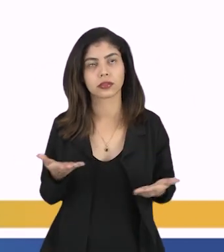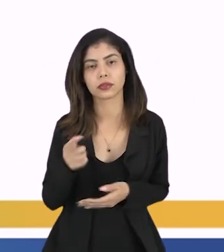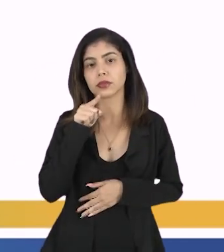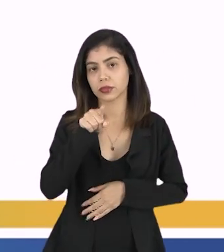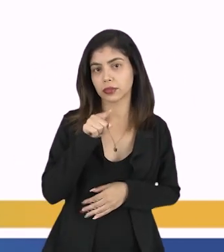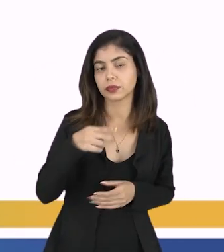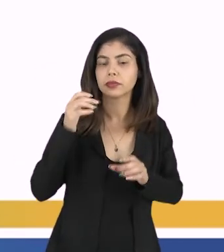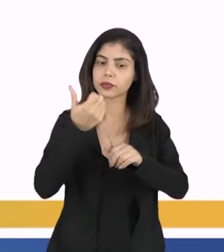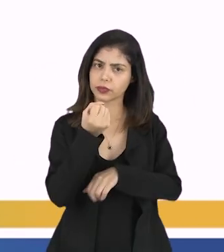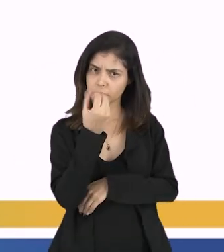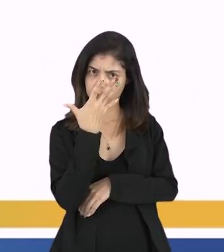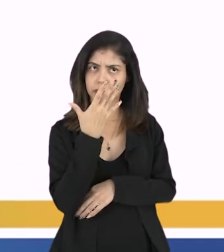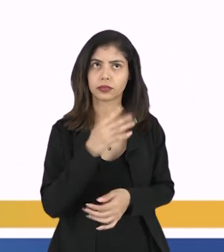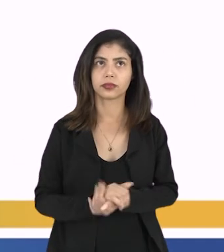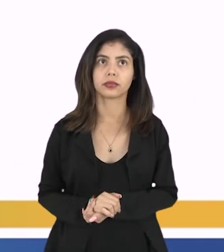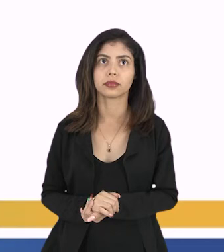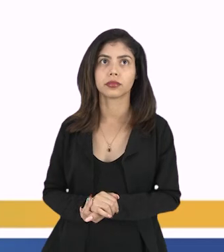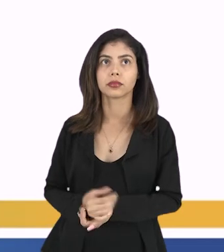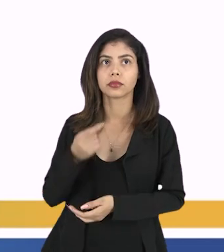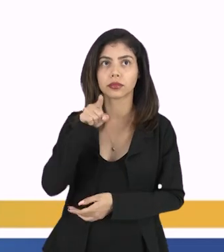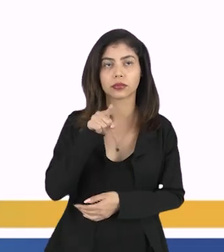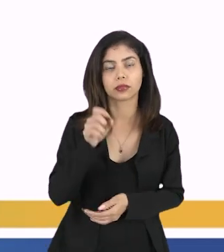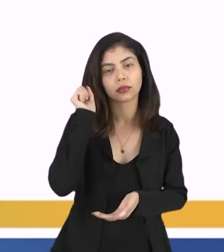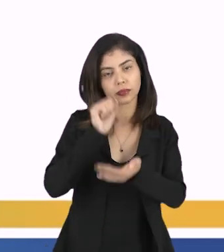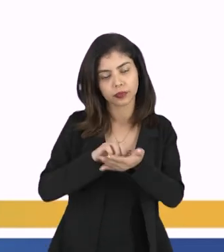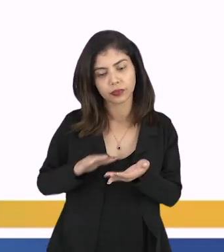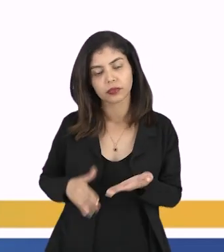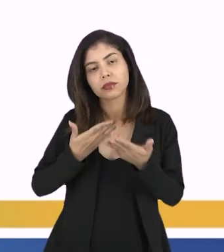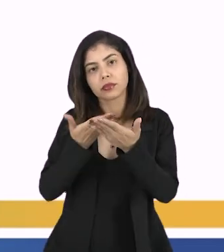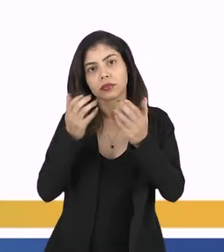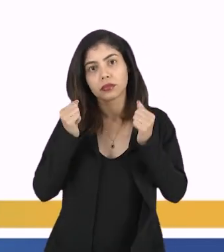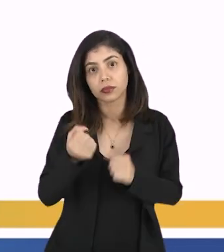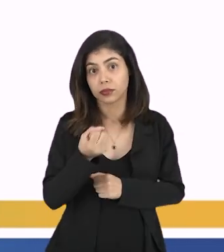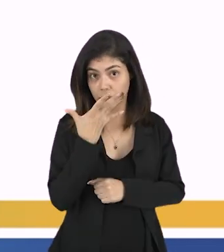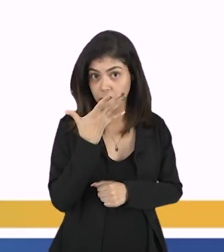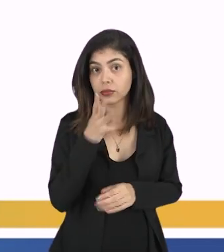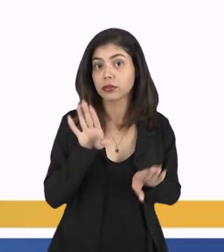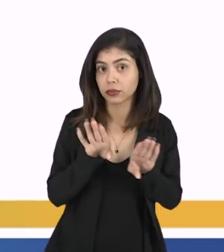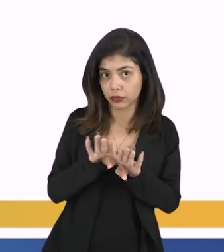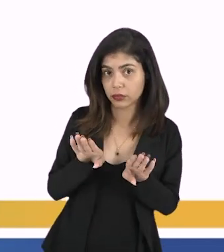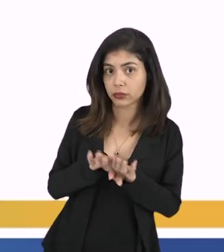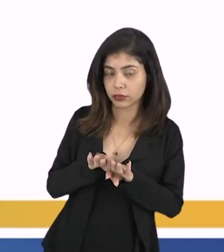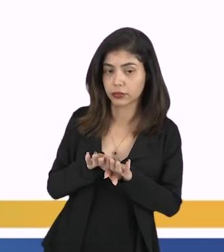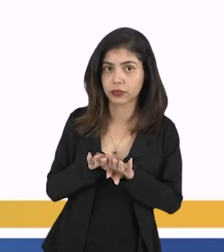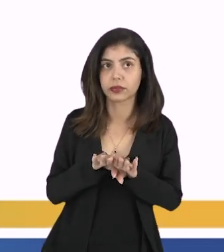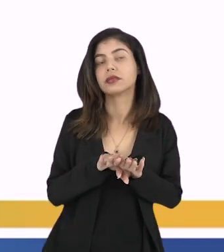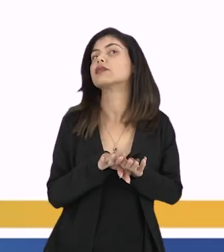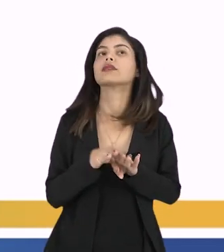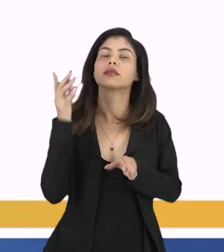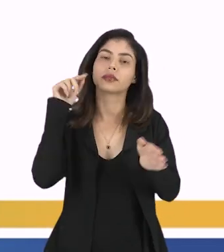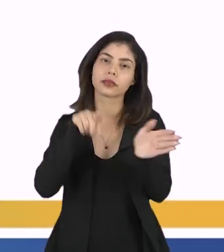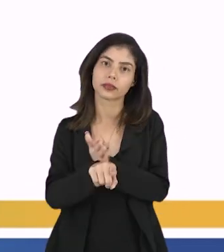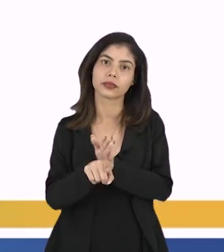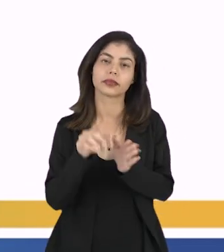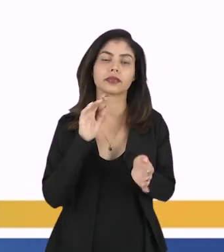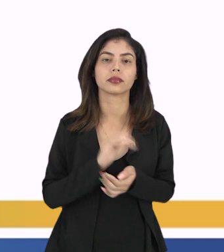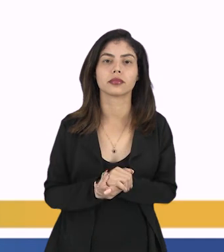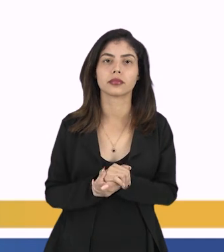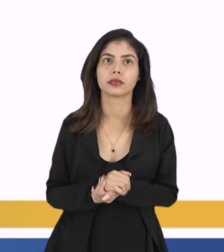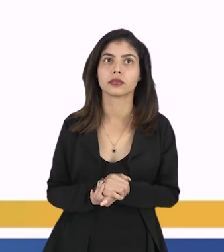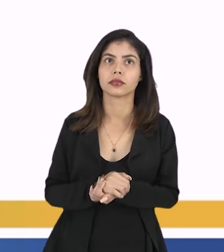vai printar aí, tá? E aí o nosso exercitando você printa também, tá bom? É um questionário